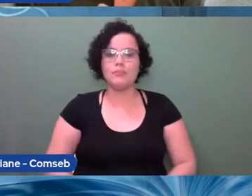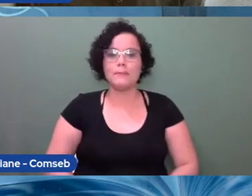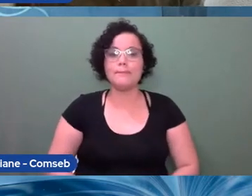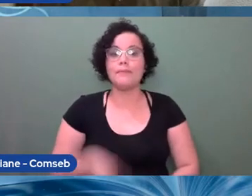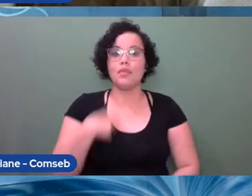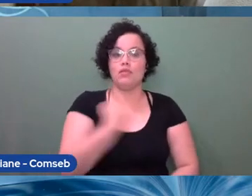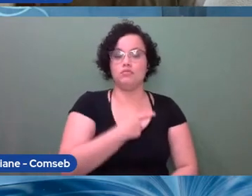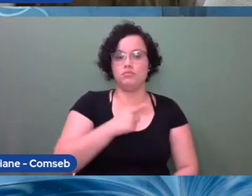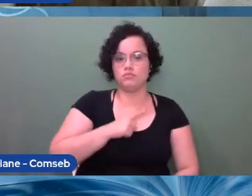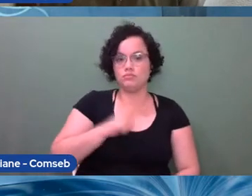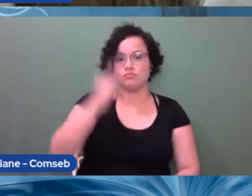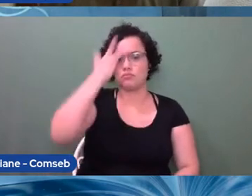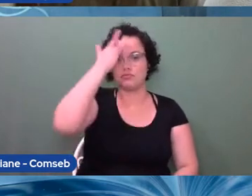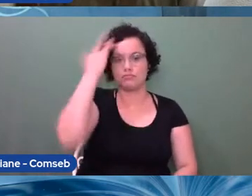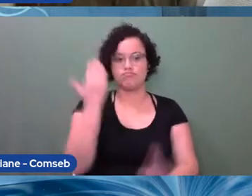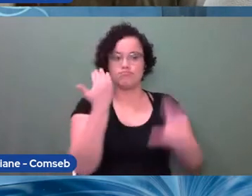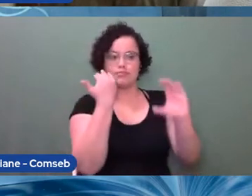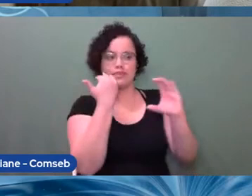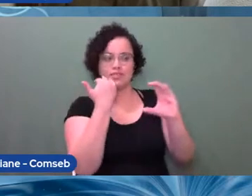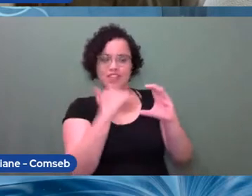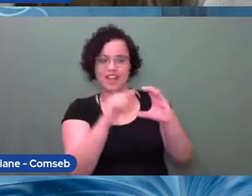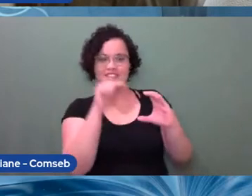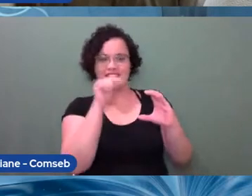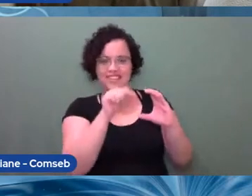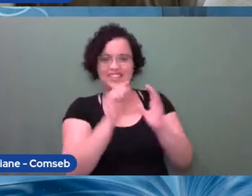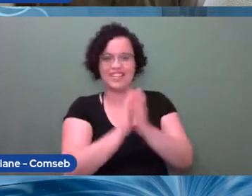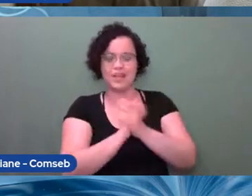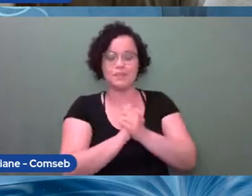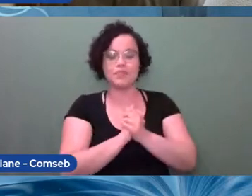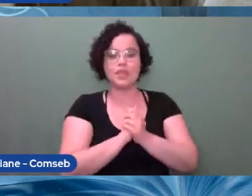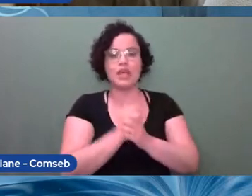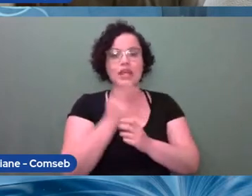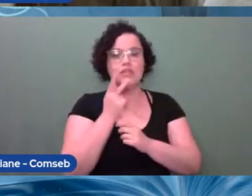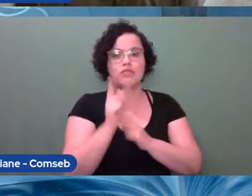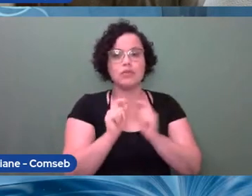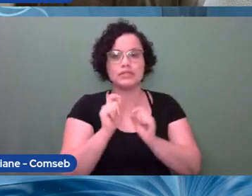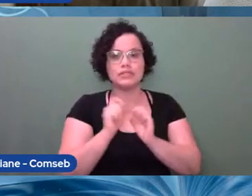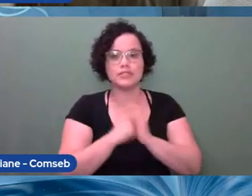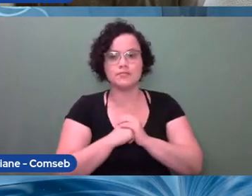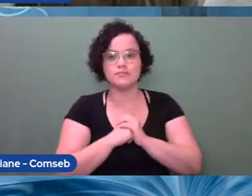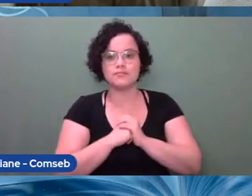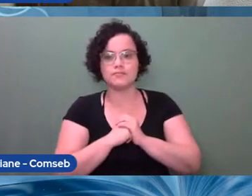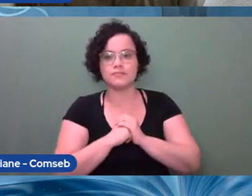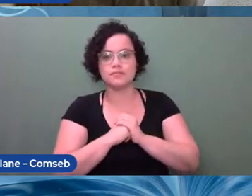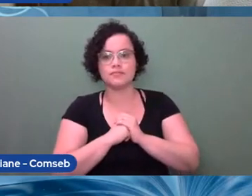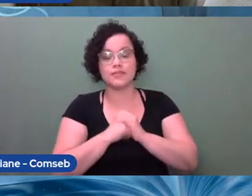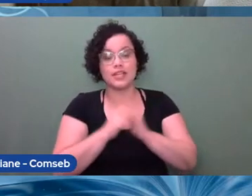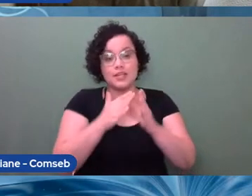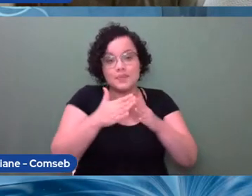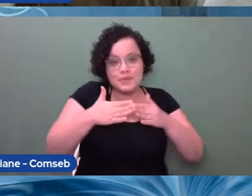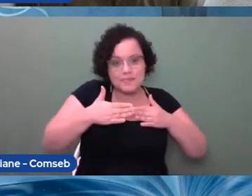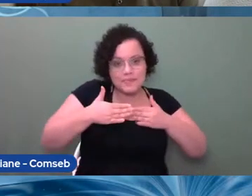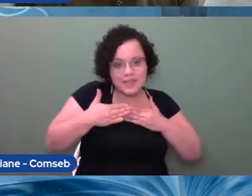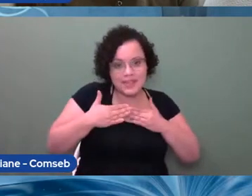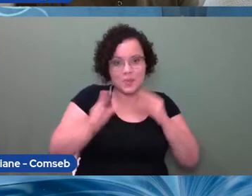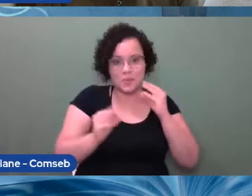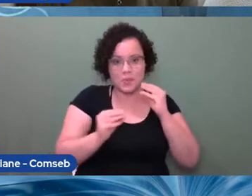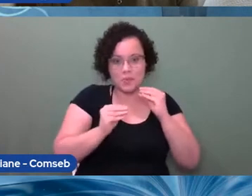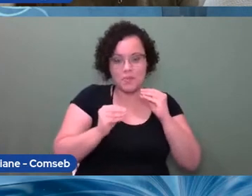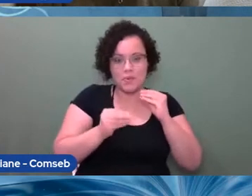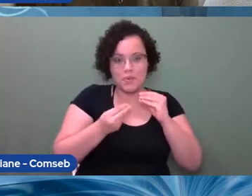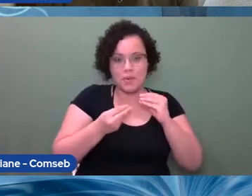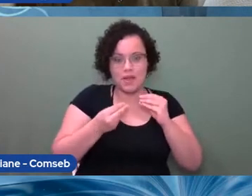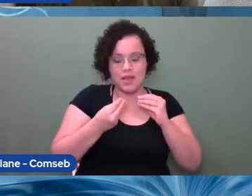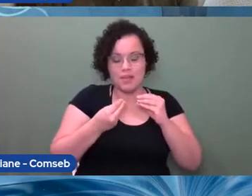aqui de Nathan Mello, antes de ir para a próxima pergunta. Ele disse assim, permita-me o comentário. O estudo hoje está